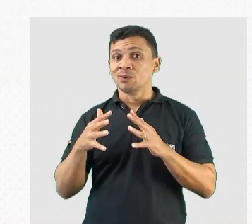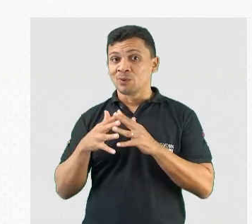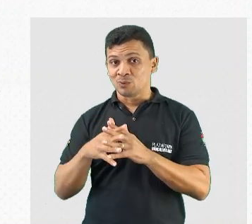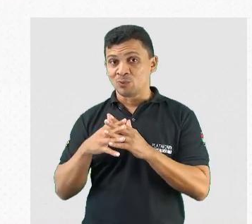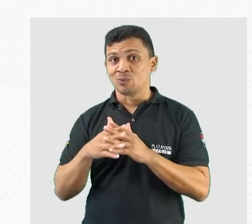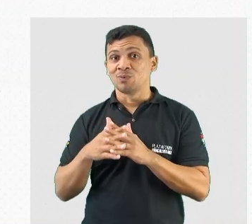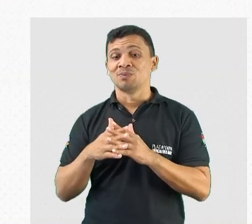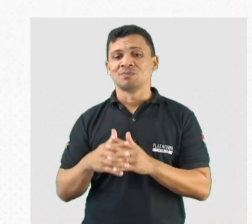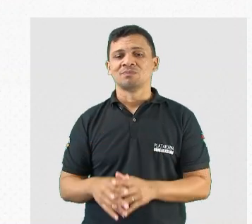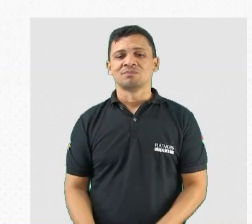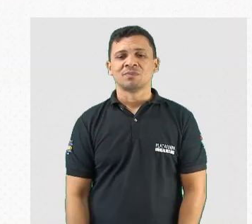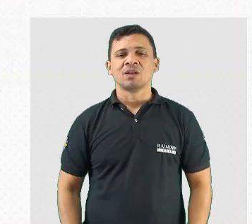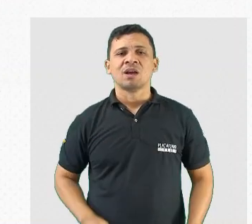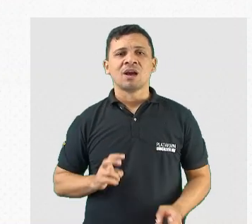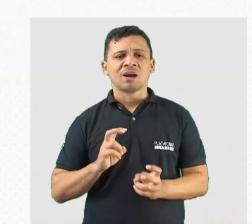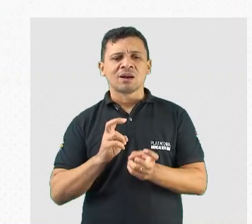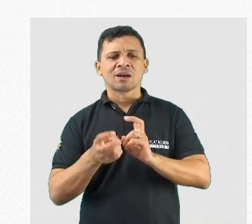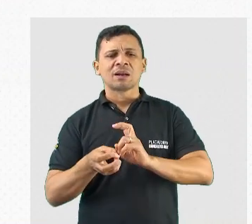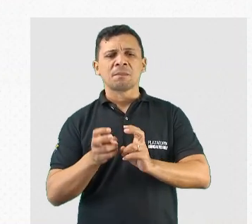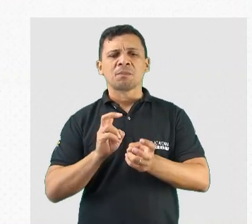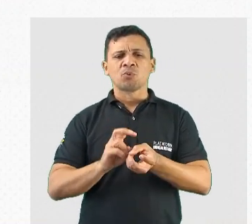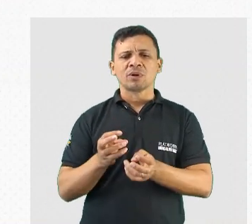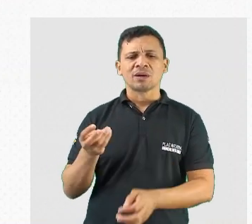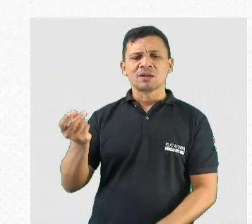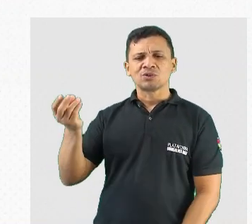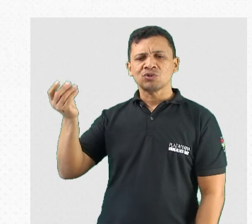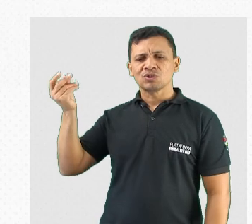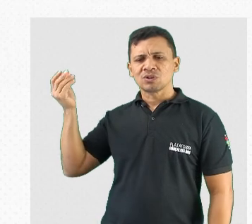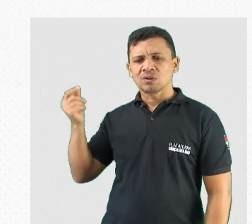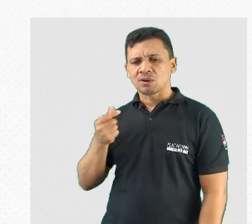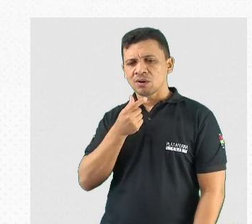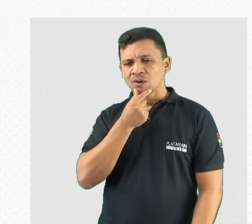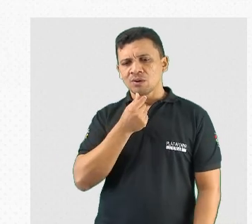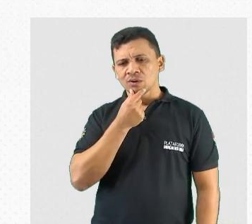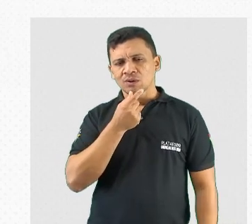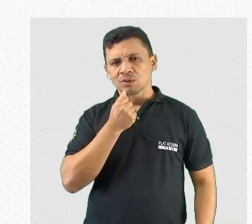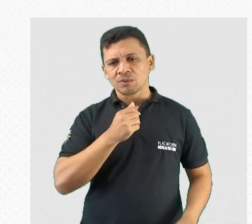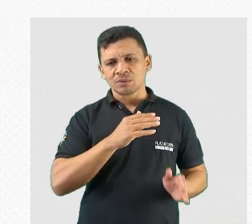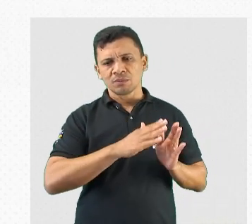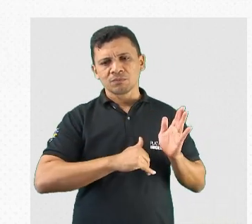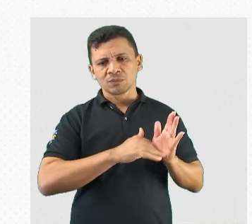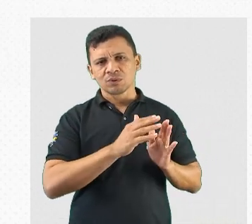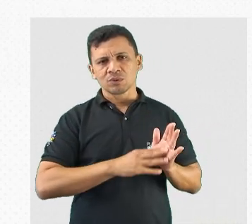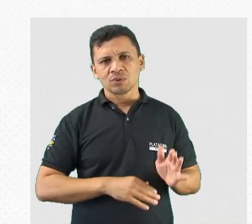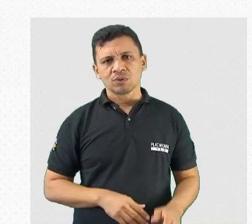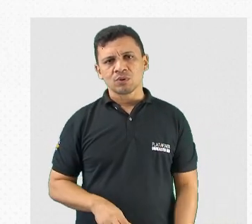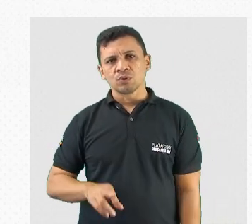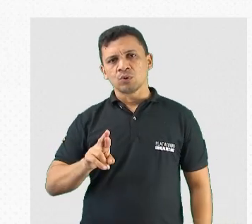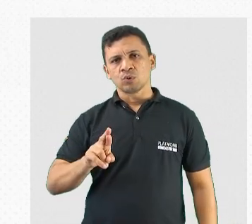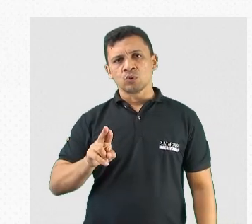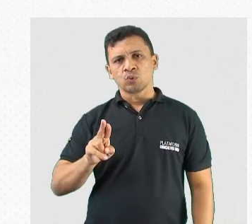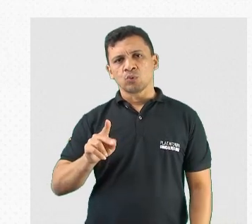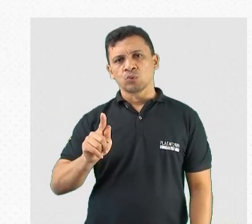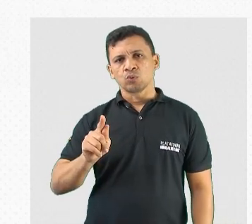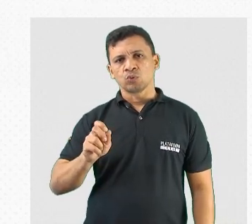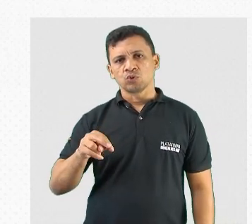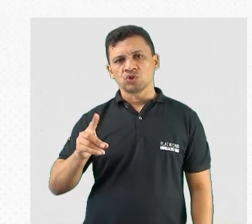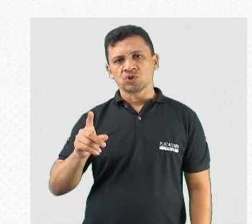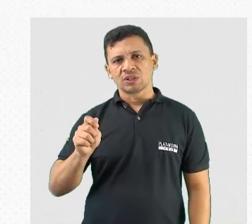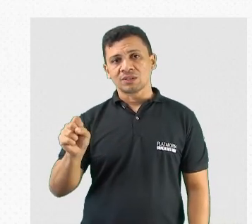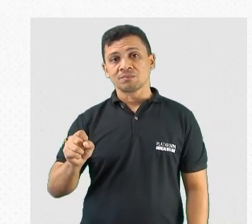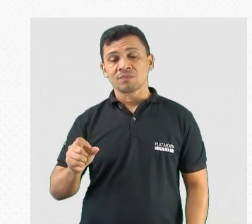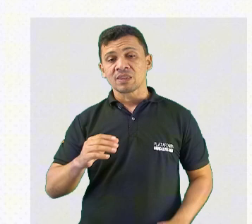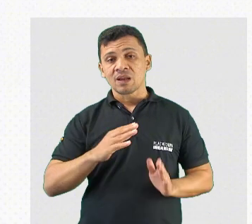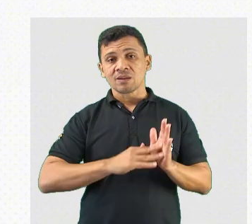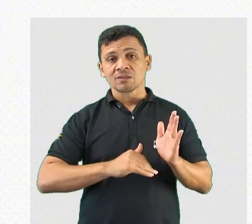uma noção do quanto a capoeira é antiga, né? O Rugendas, o Johann Moritz Rugenda, ele representa esse quadro no século